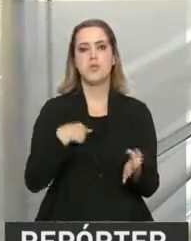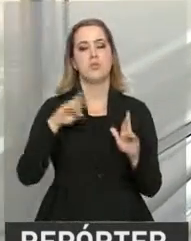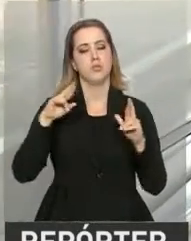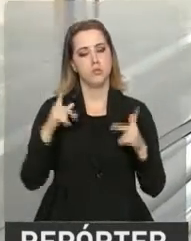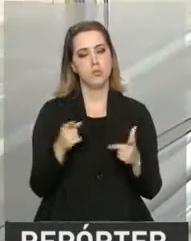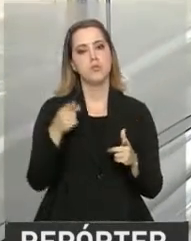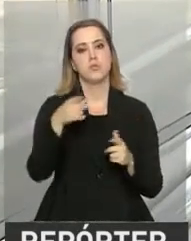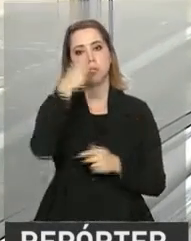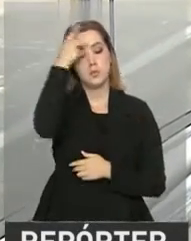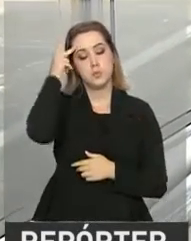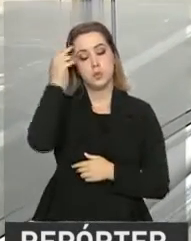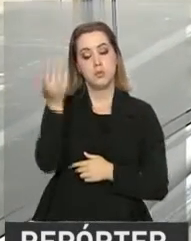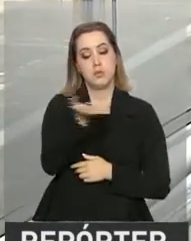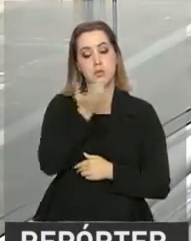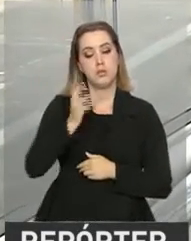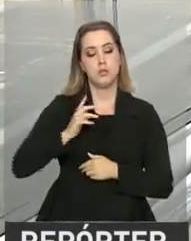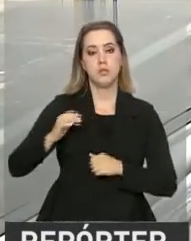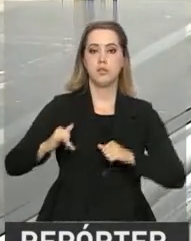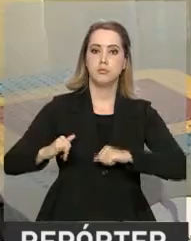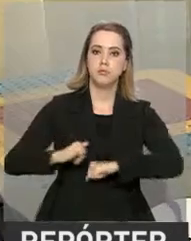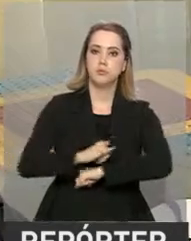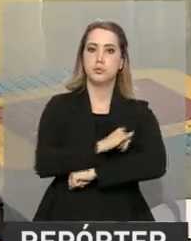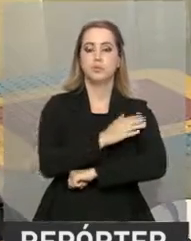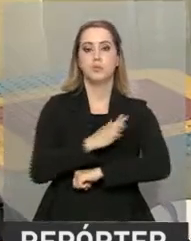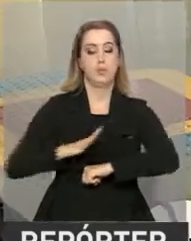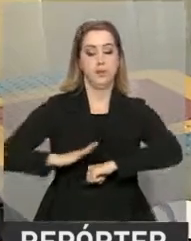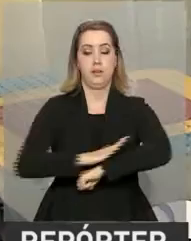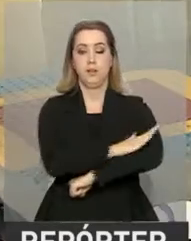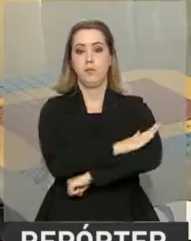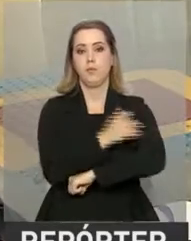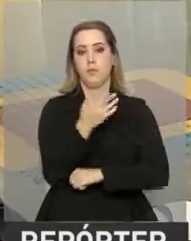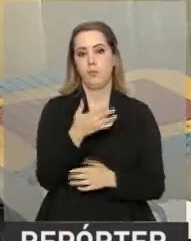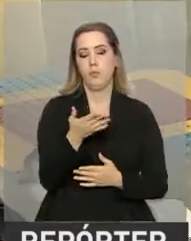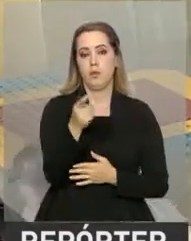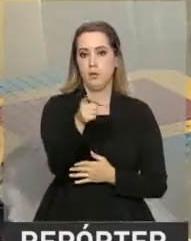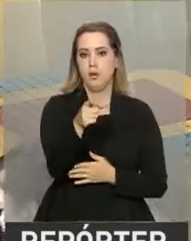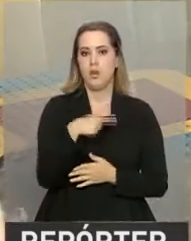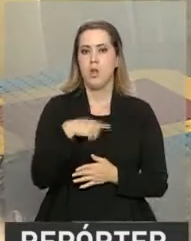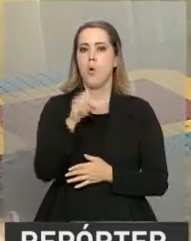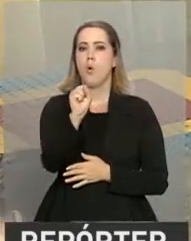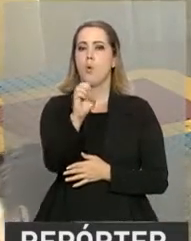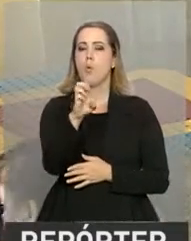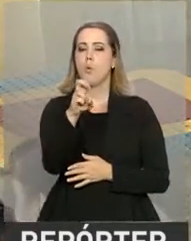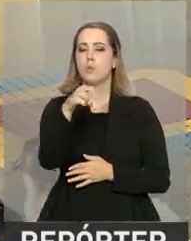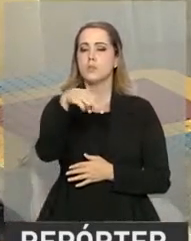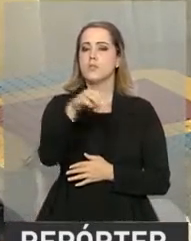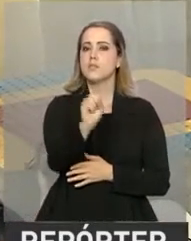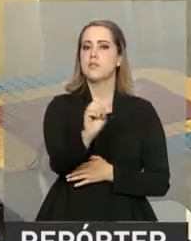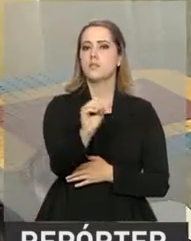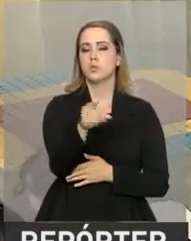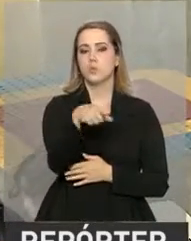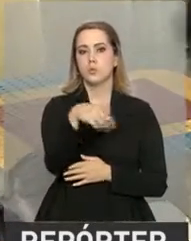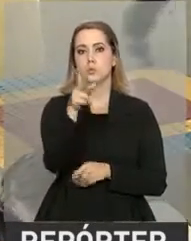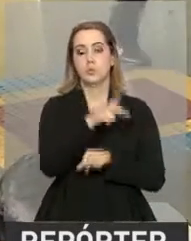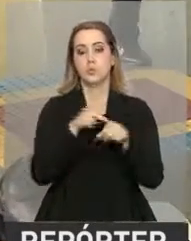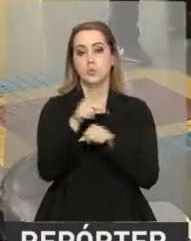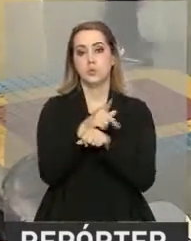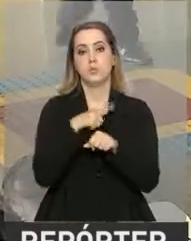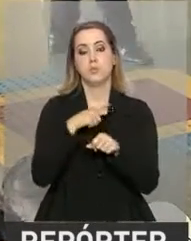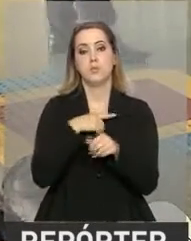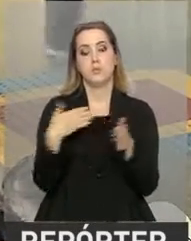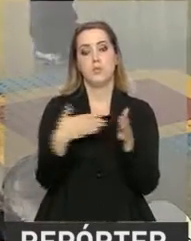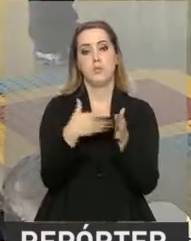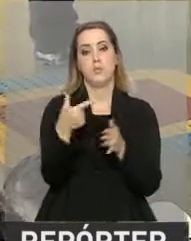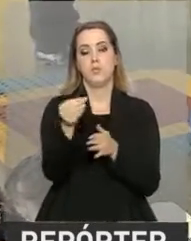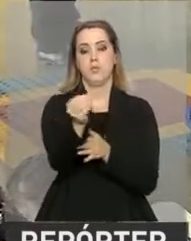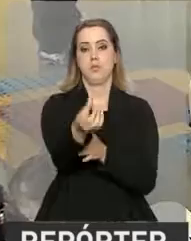na locomoção das pessoas com deficiência. De acordo com o último censo realizado no país, o Brasil registrou, até